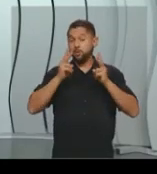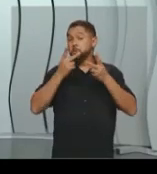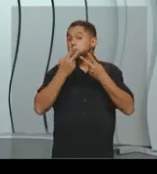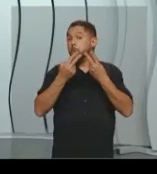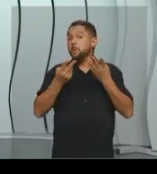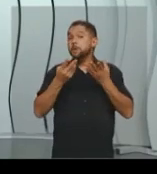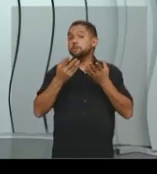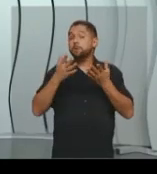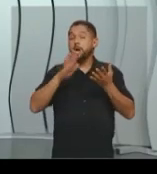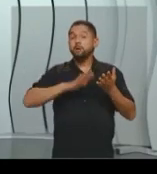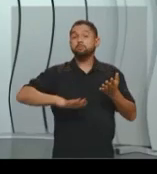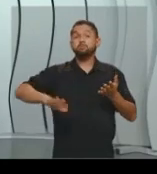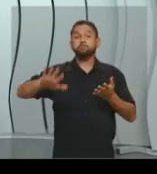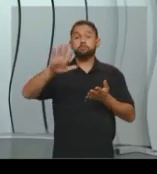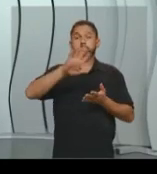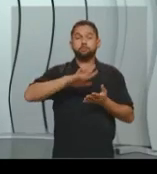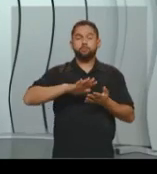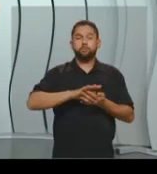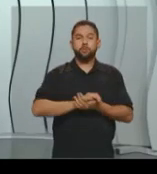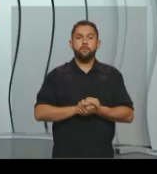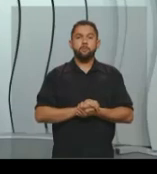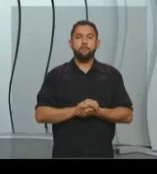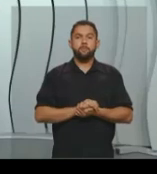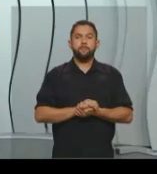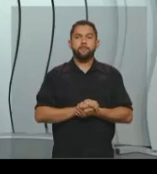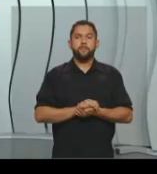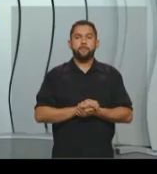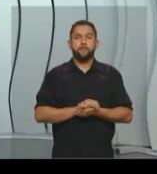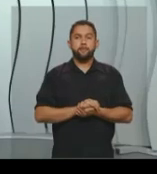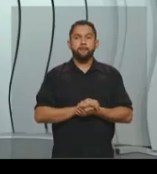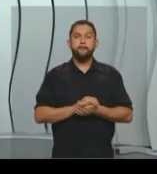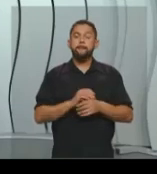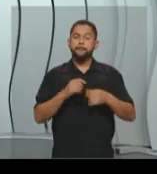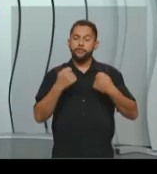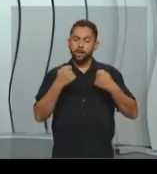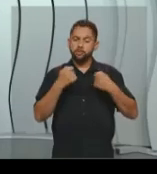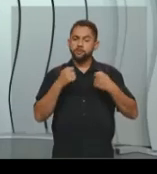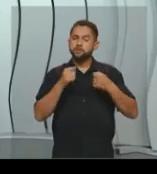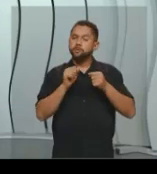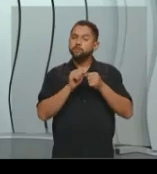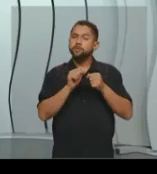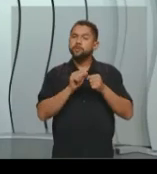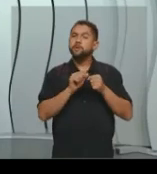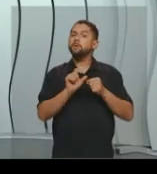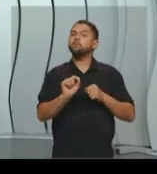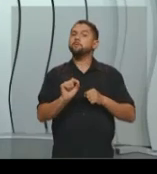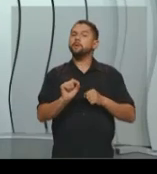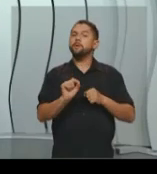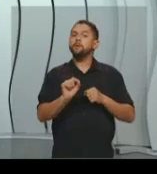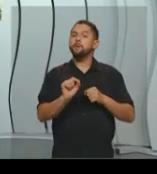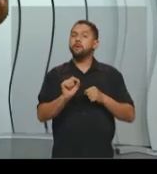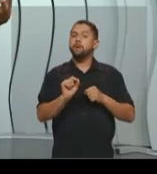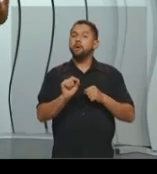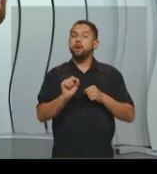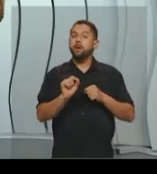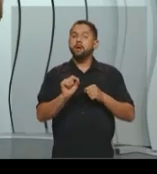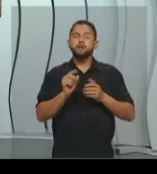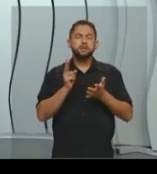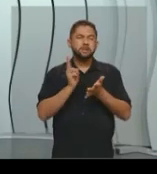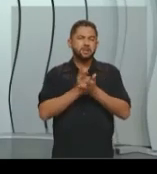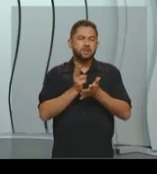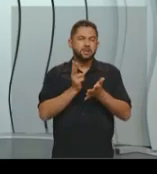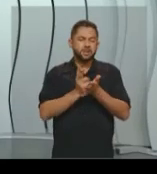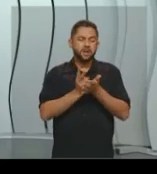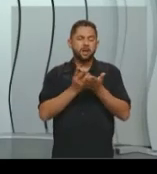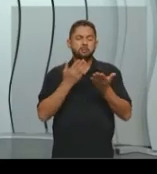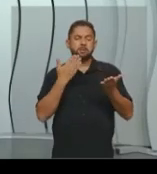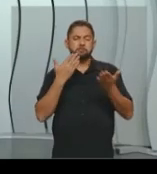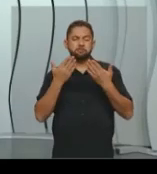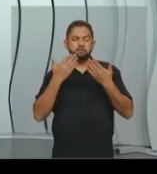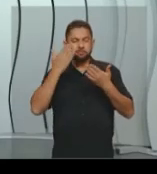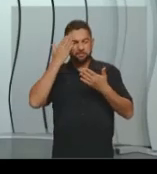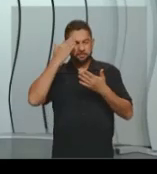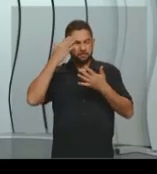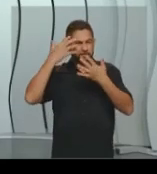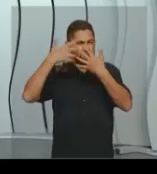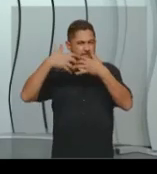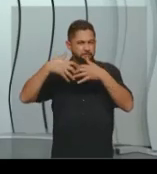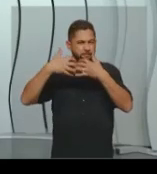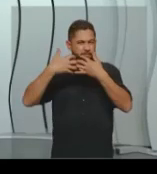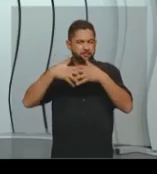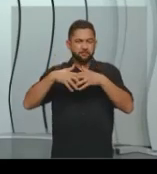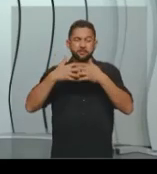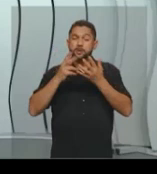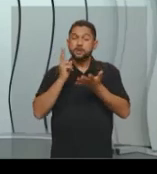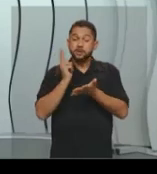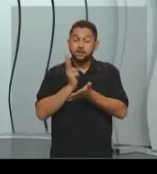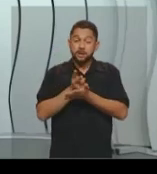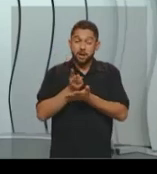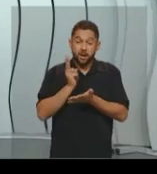universais? Você tem que se submeter a uma atividade dialética. E aqui nós vamos falar do que Sócrates